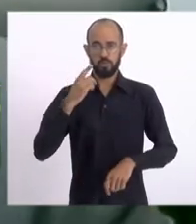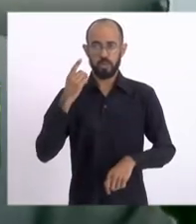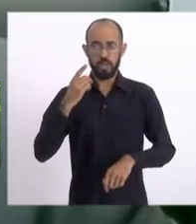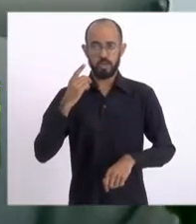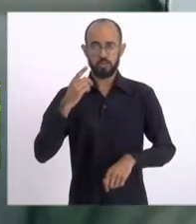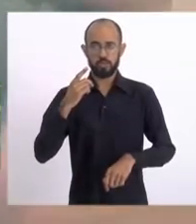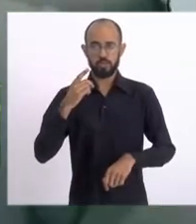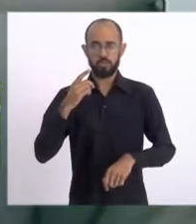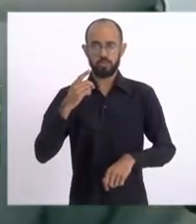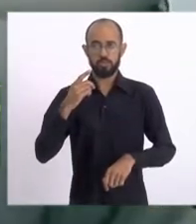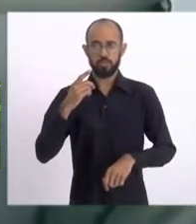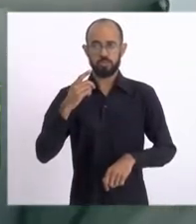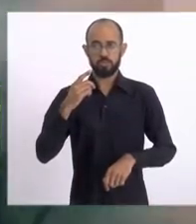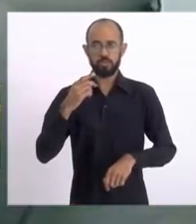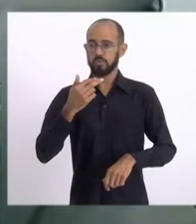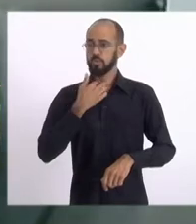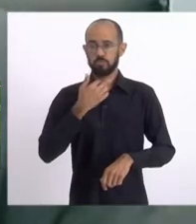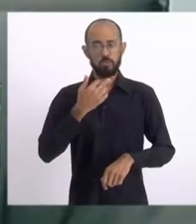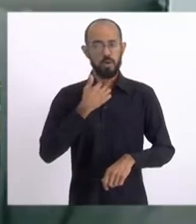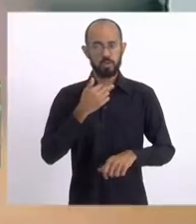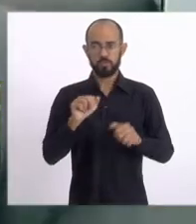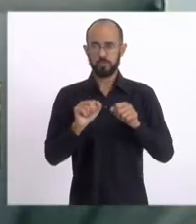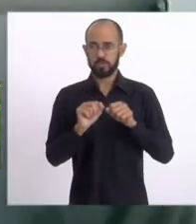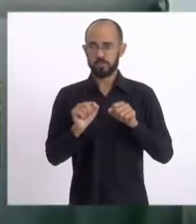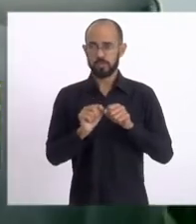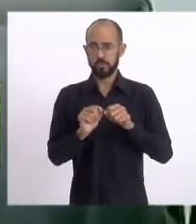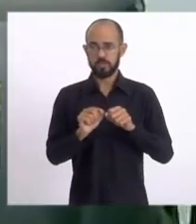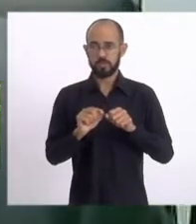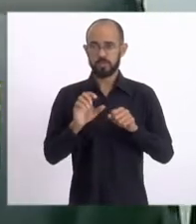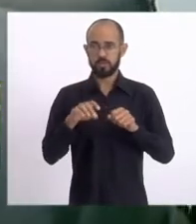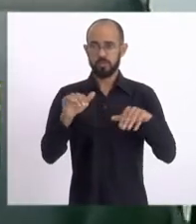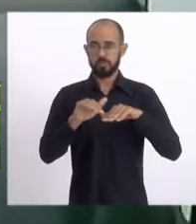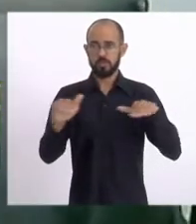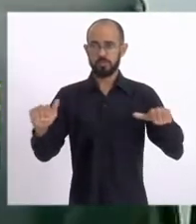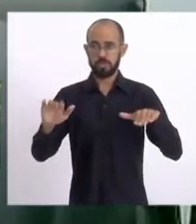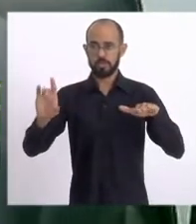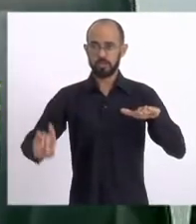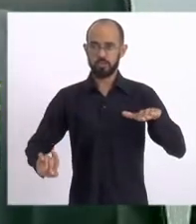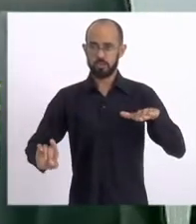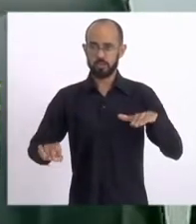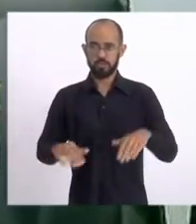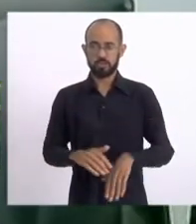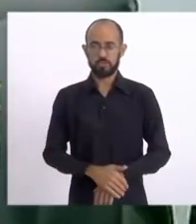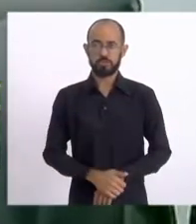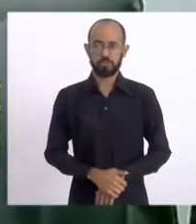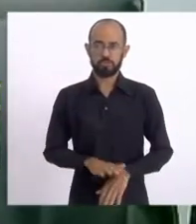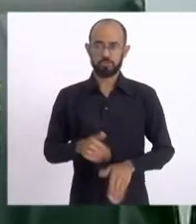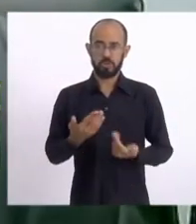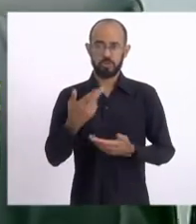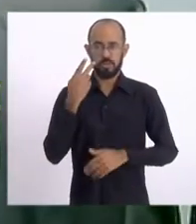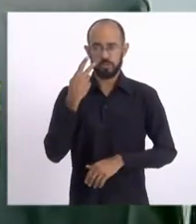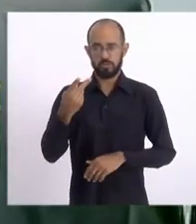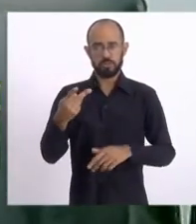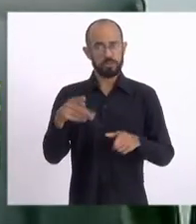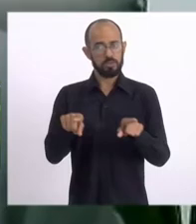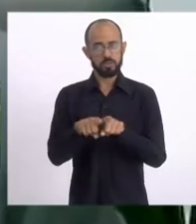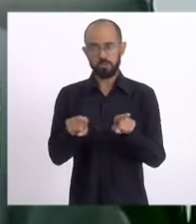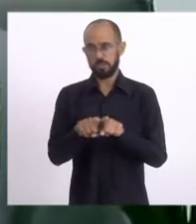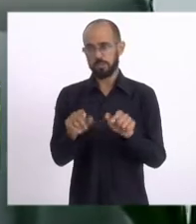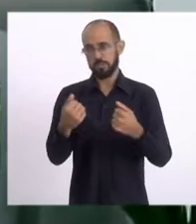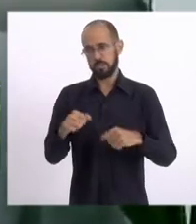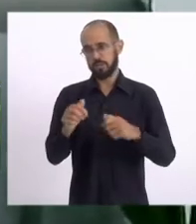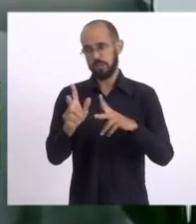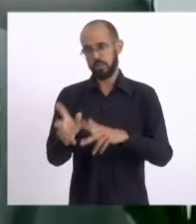Ações isoladas não pode fazer, só pelo colegiado e pela mesa diretora. Então, essas visitas teriam que ser da mesma maneira. Segundo